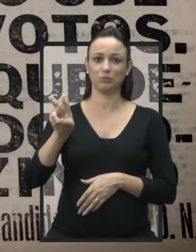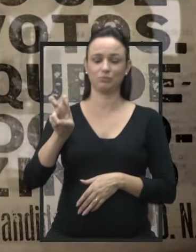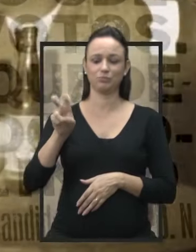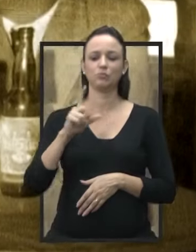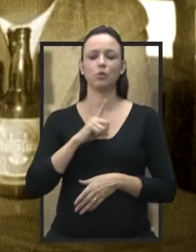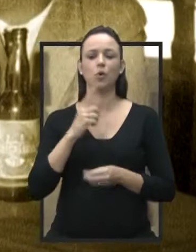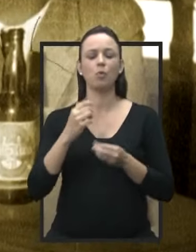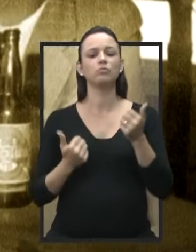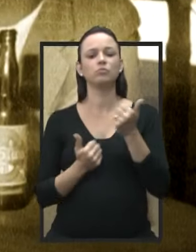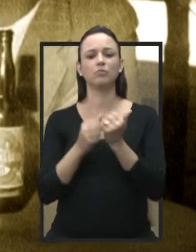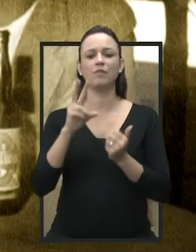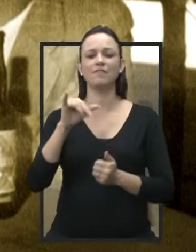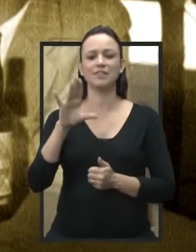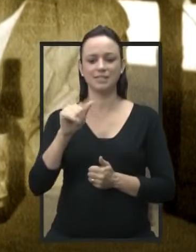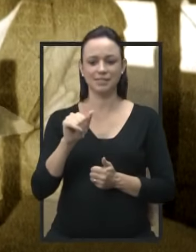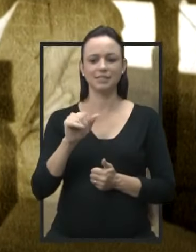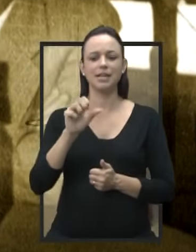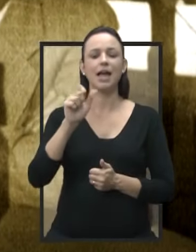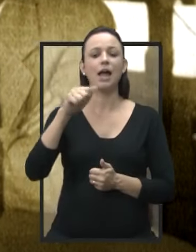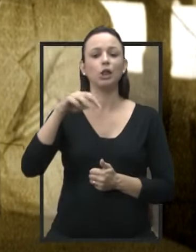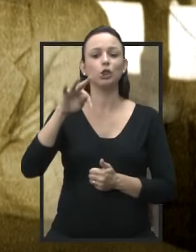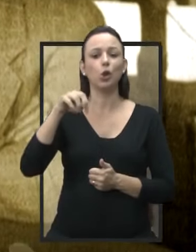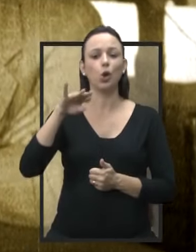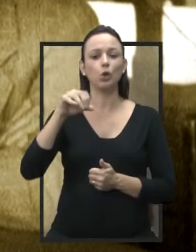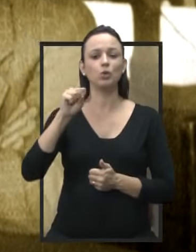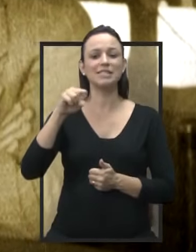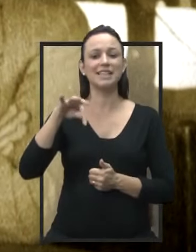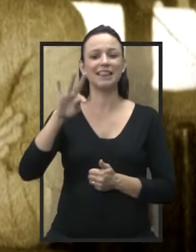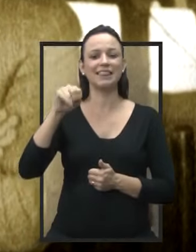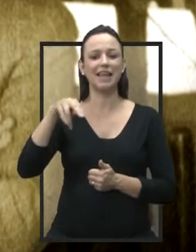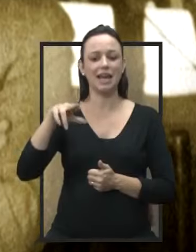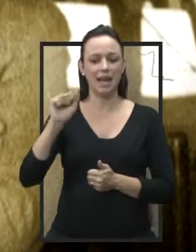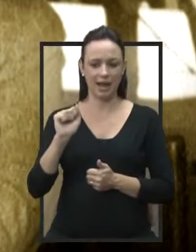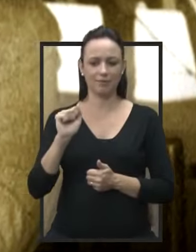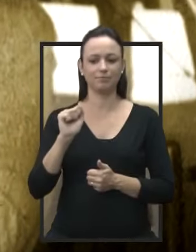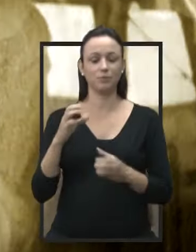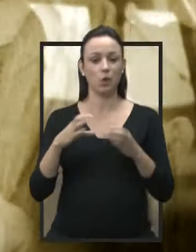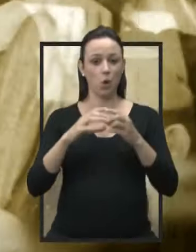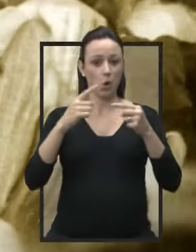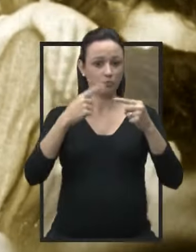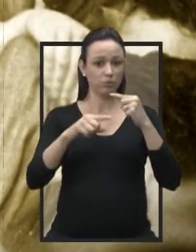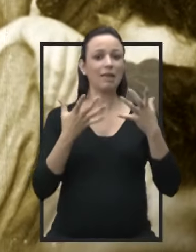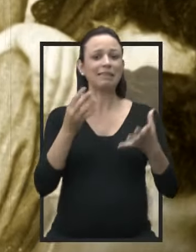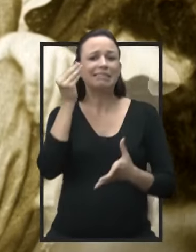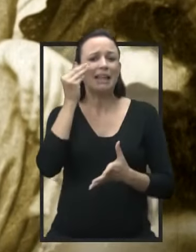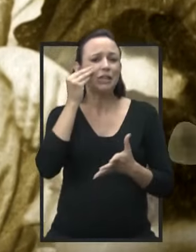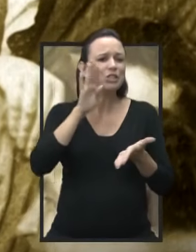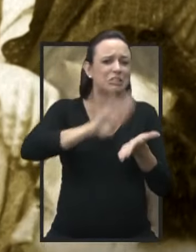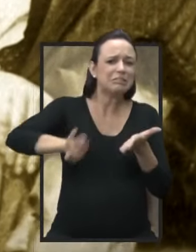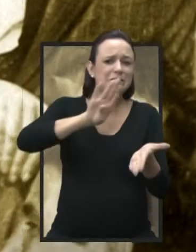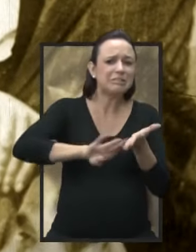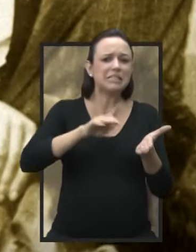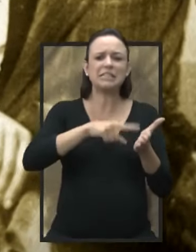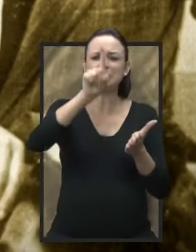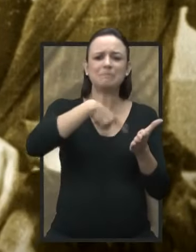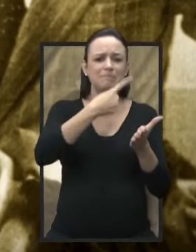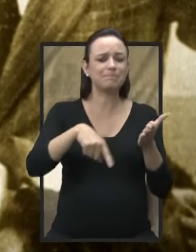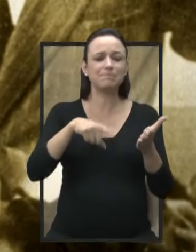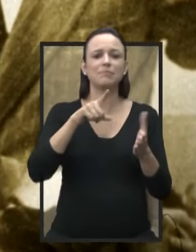1955, tendo como vice Antônio Santana Galvão. A oposição até que tentou impugnar a candidatura de